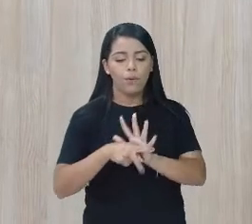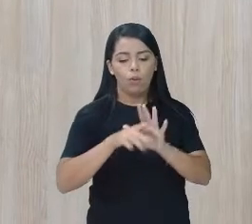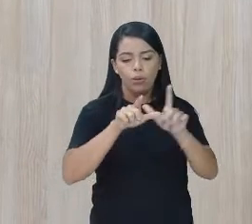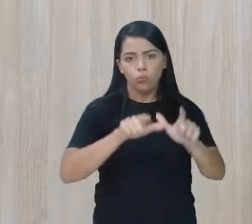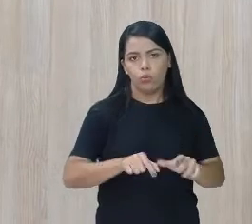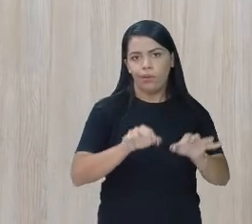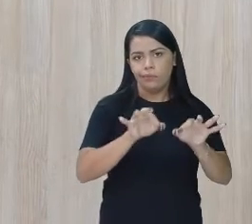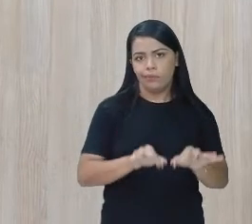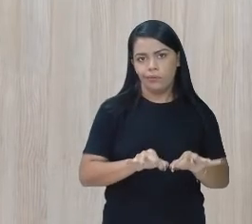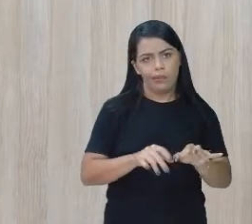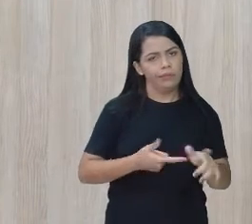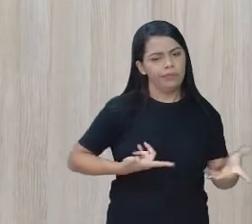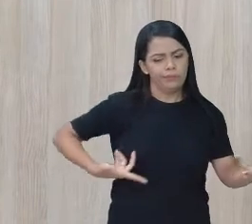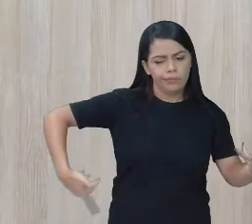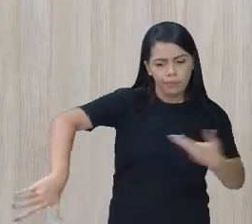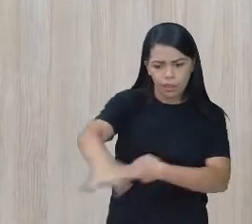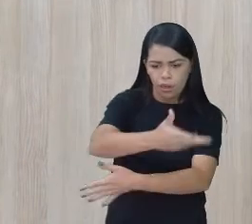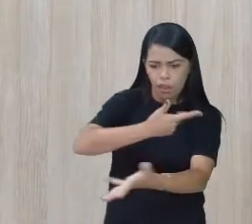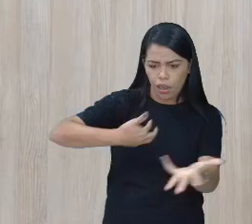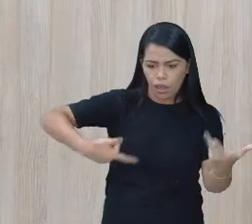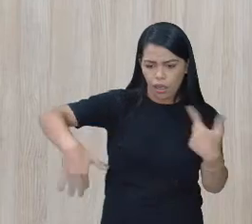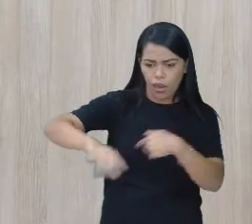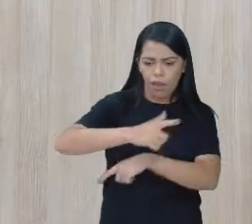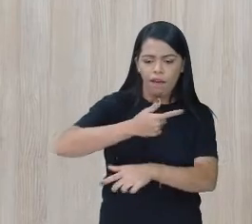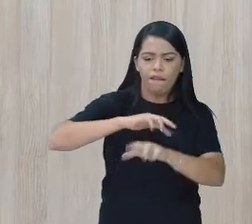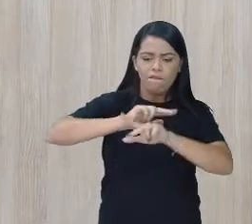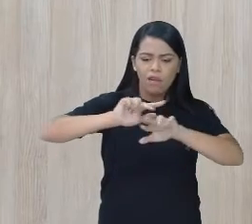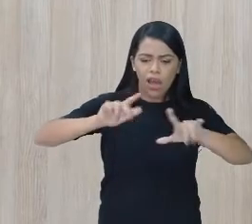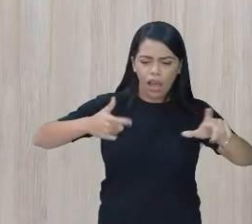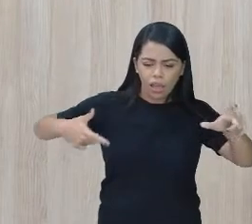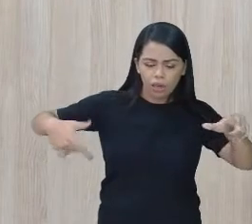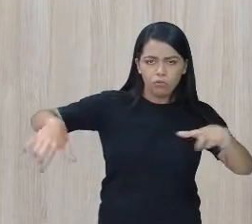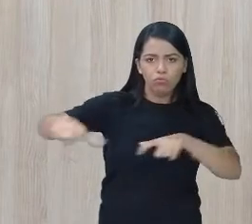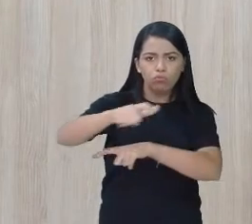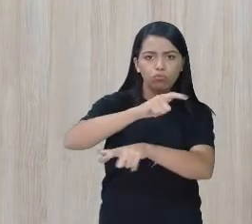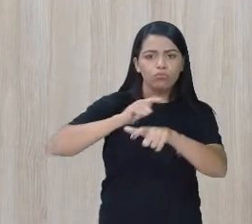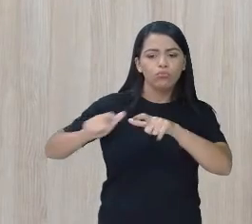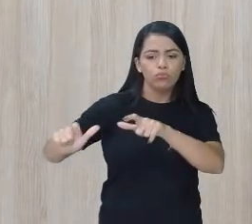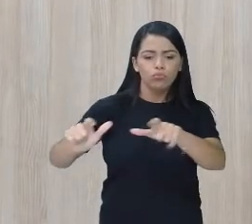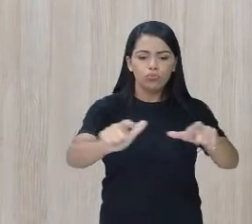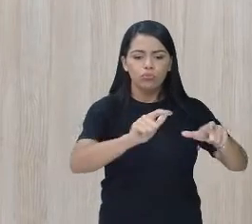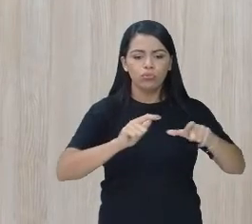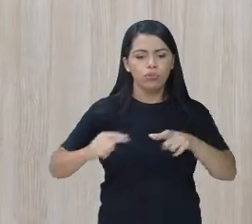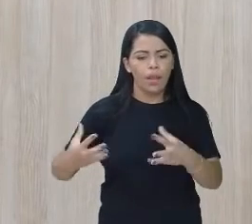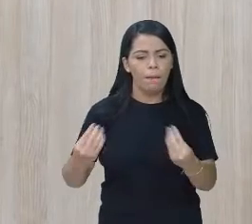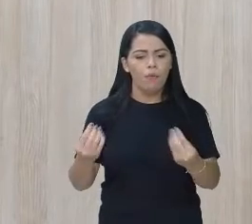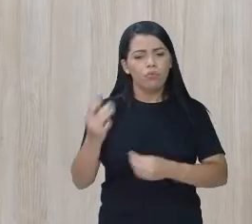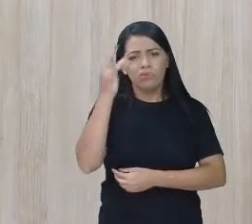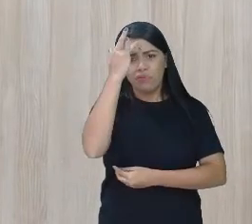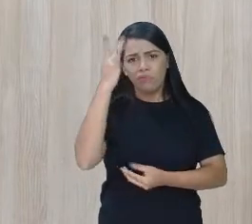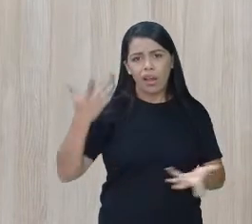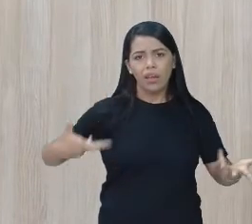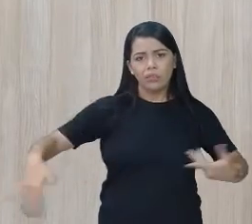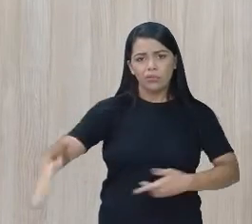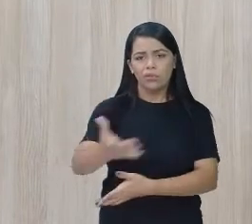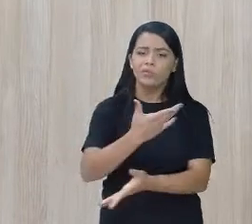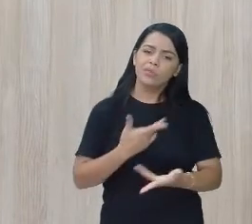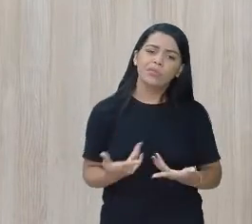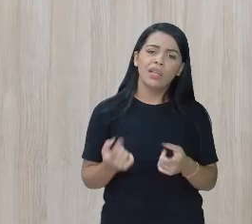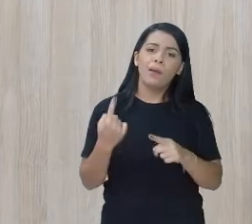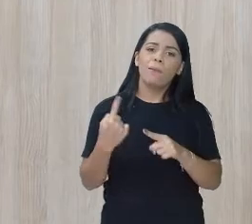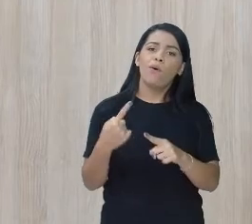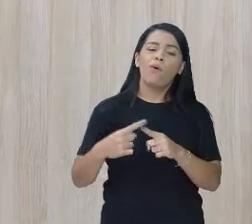transitaram pelas cidades, pelos continentes de forma muito facilitada, justamente porque compunha